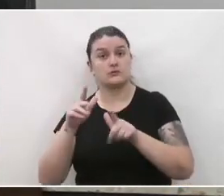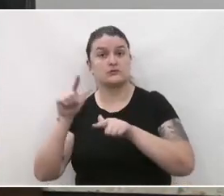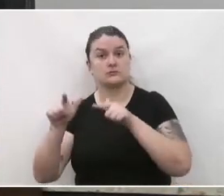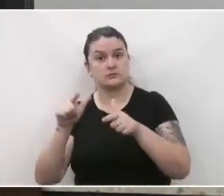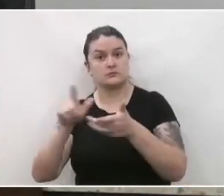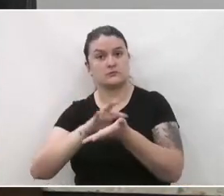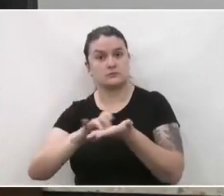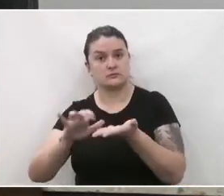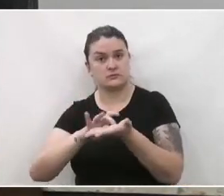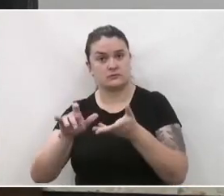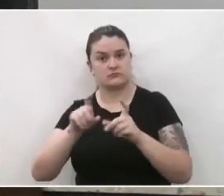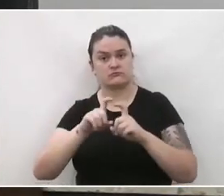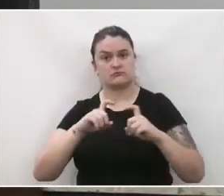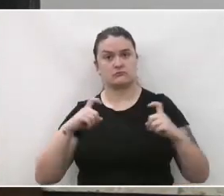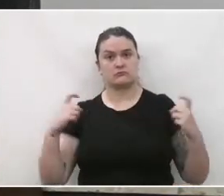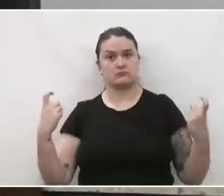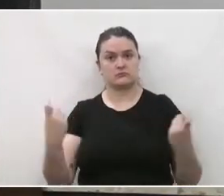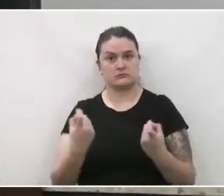sessão.